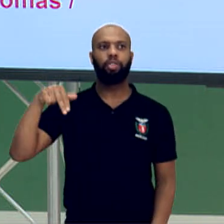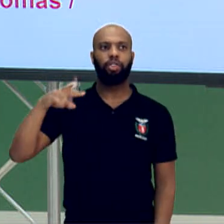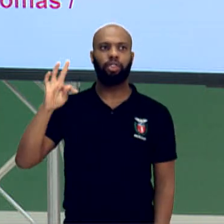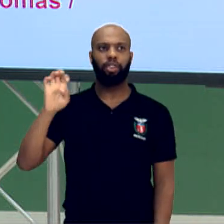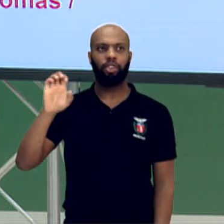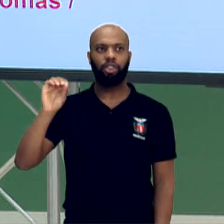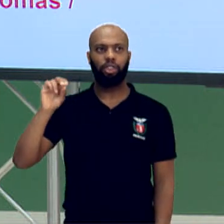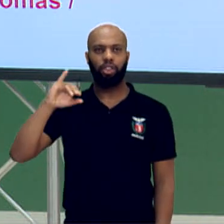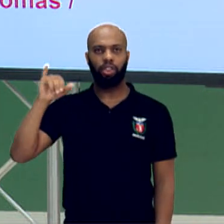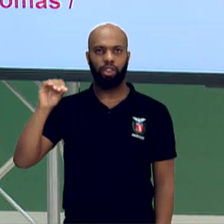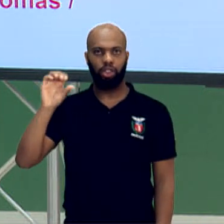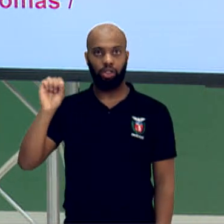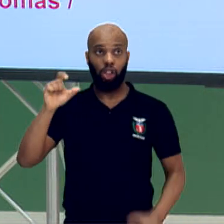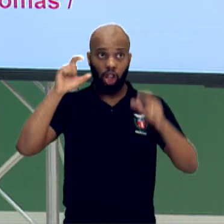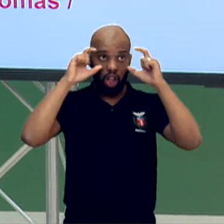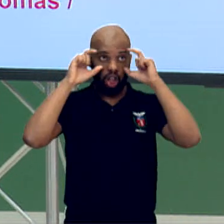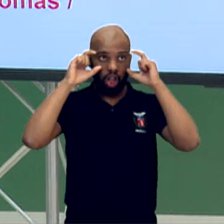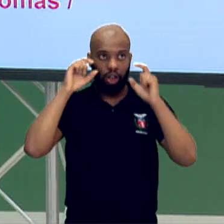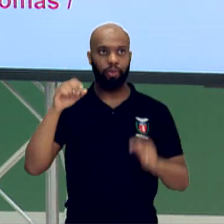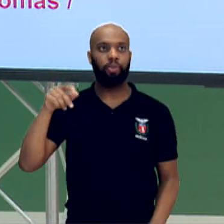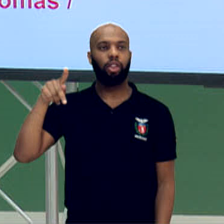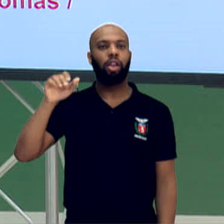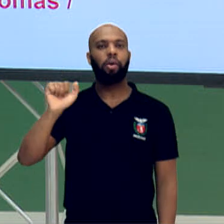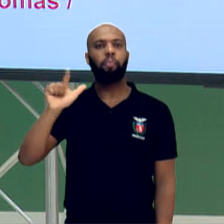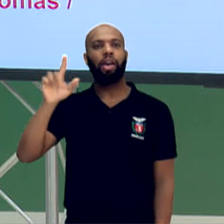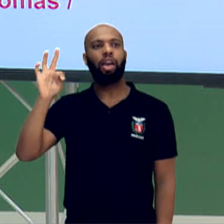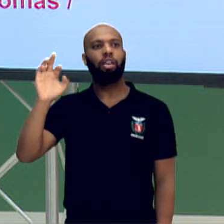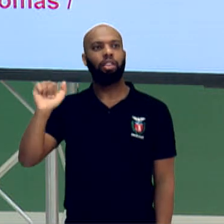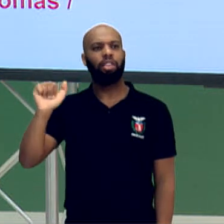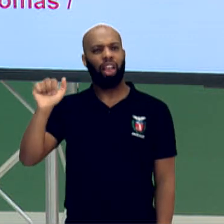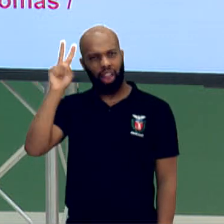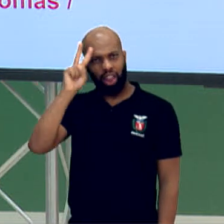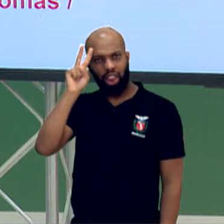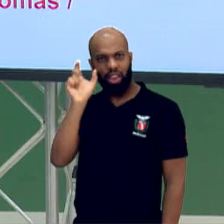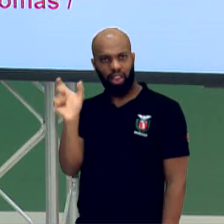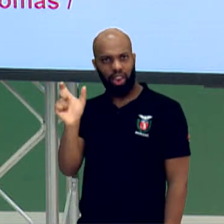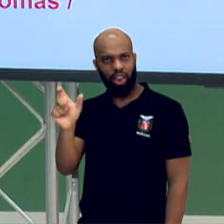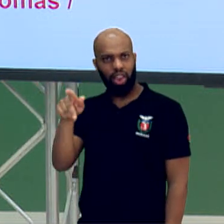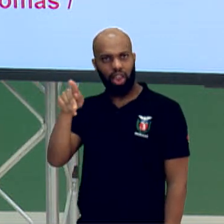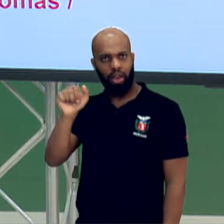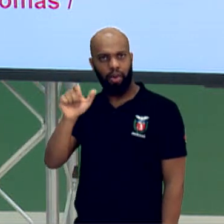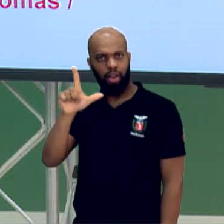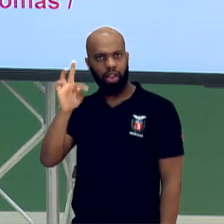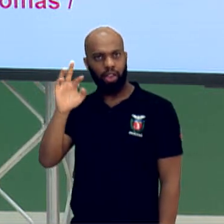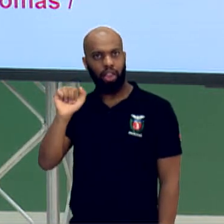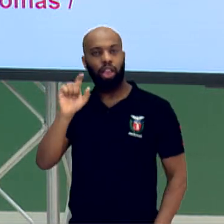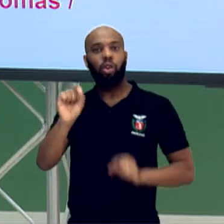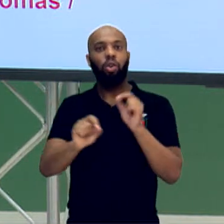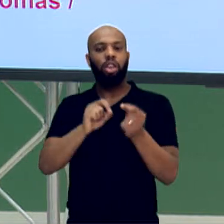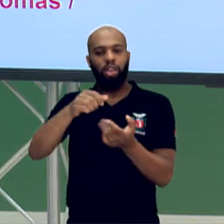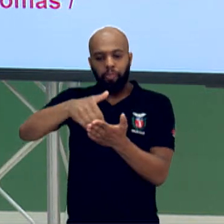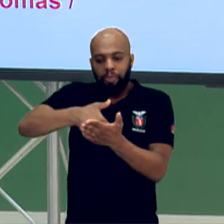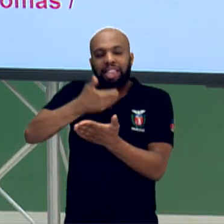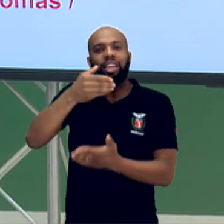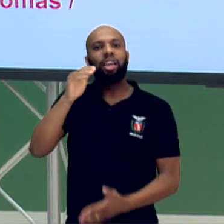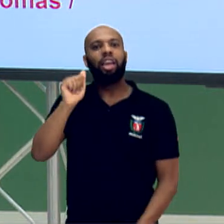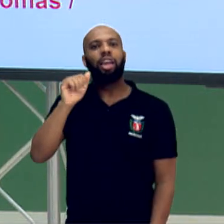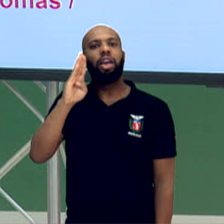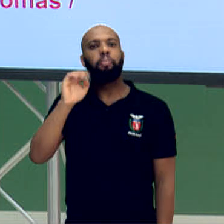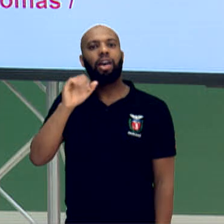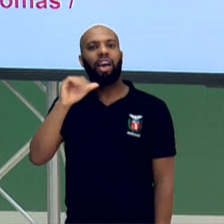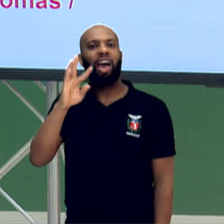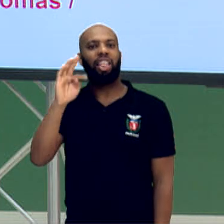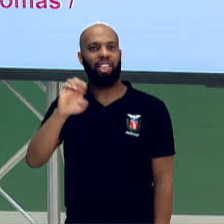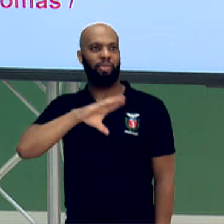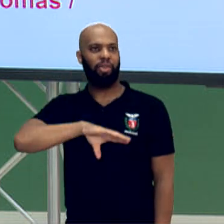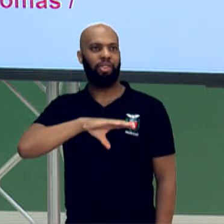óculos. Palta, lembra dessa palavra no contexto de vocabulário de comidas? Abacate. Birome, uma